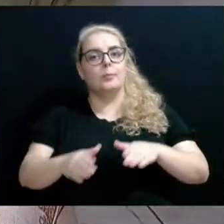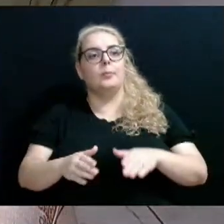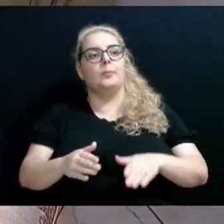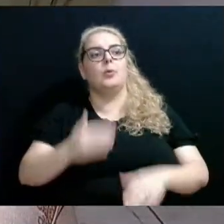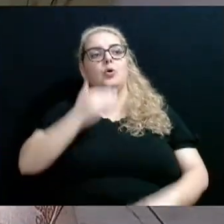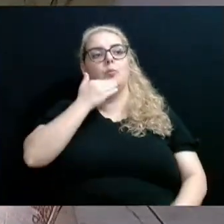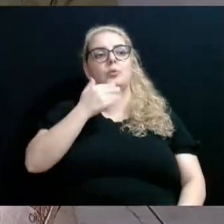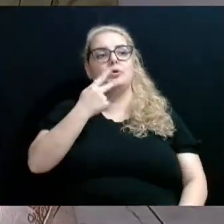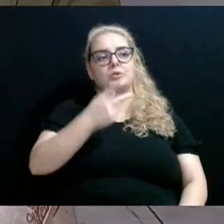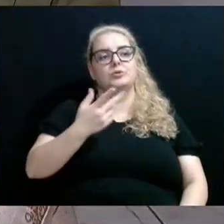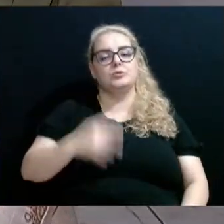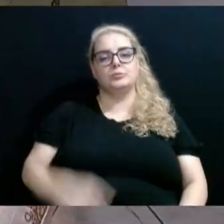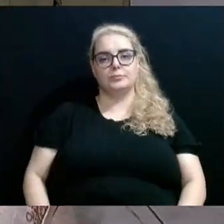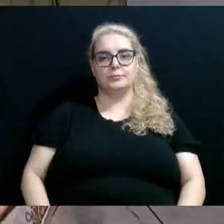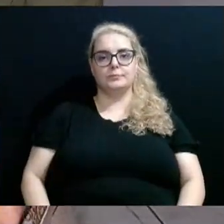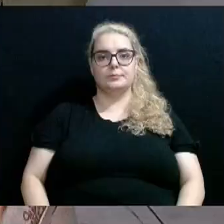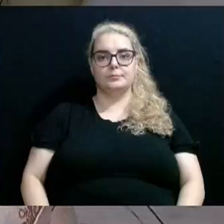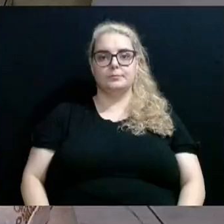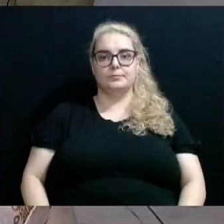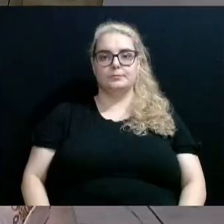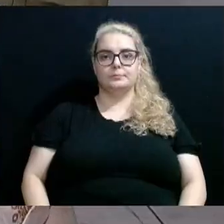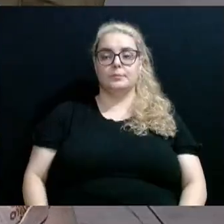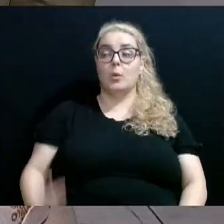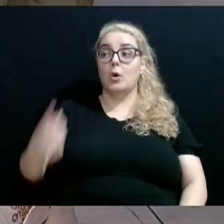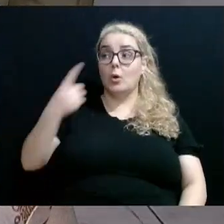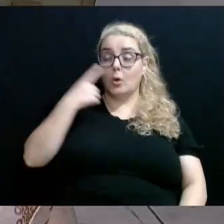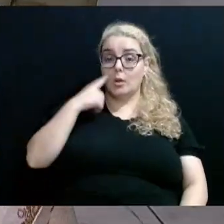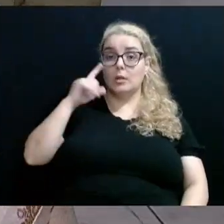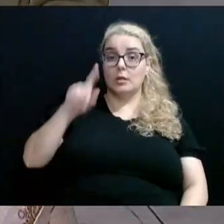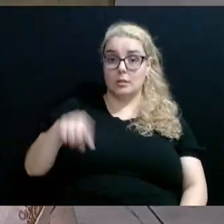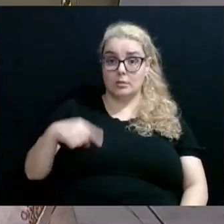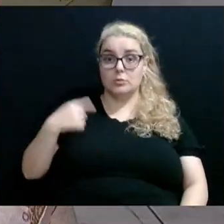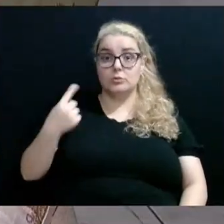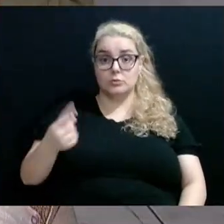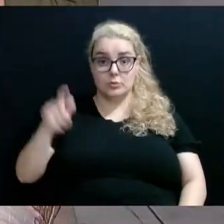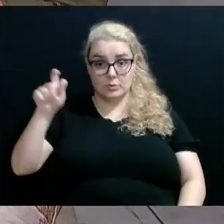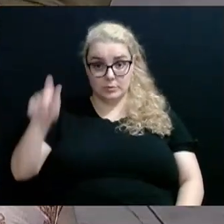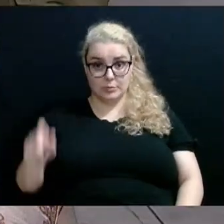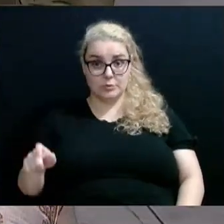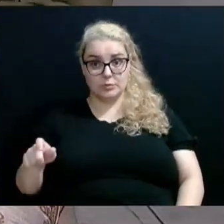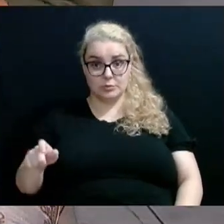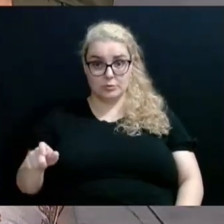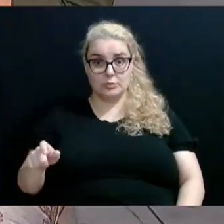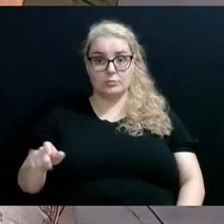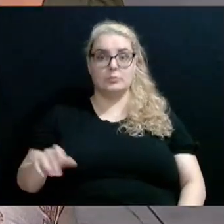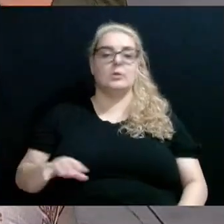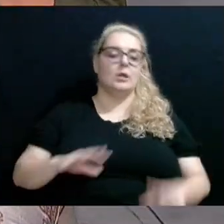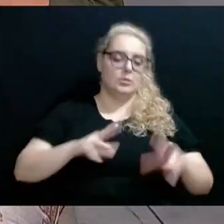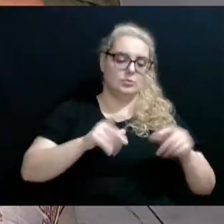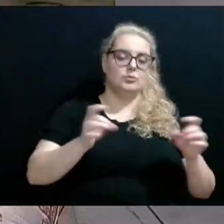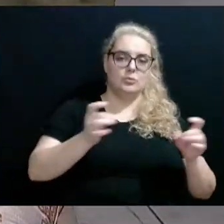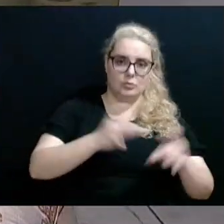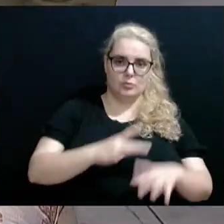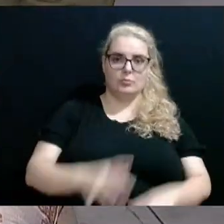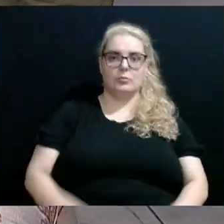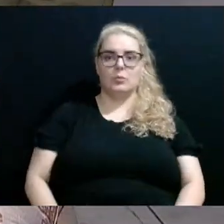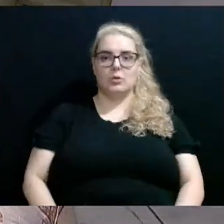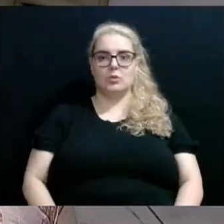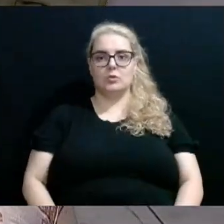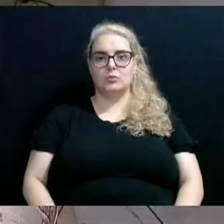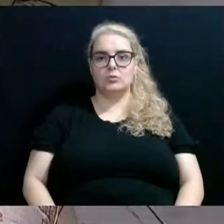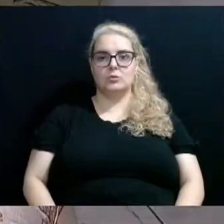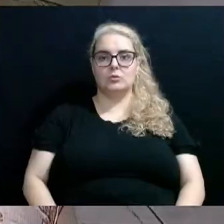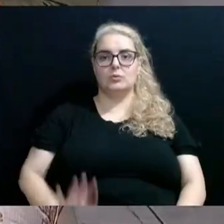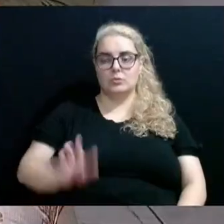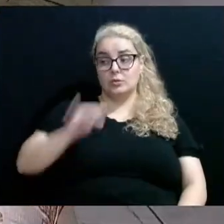você? Olha, depois de tudo pronto, né? Eu já falo para